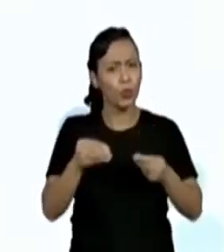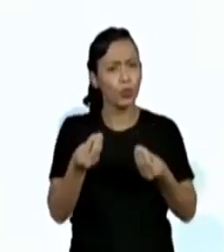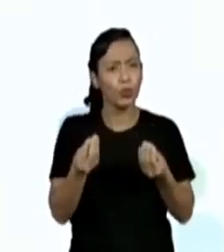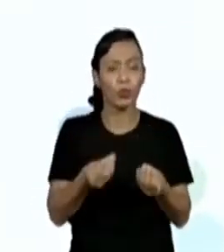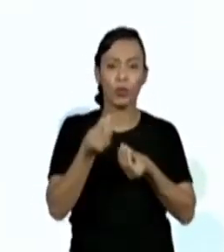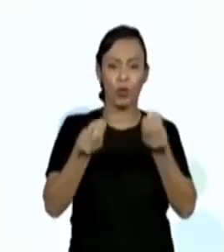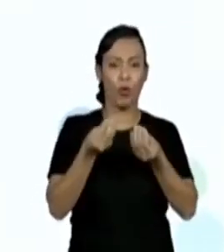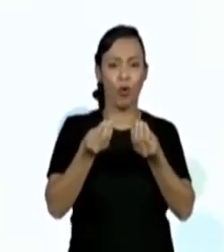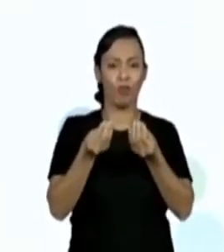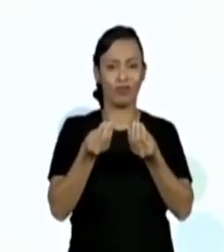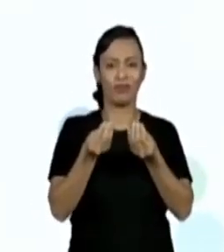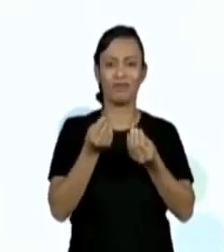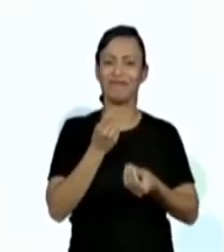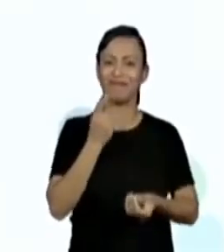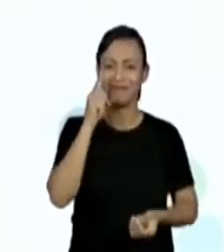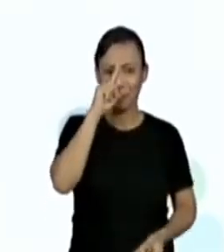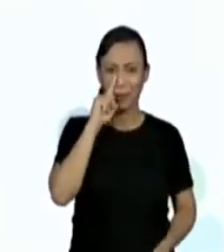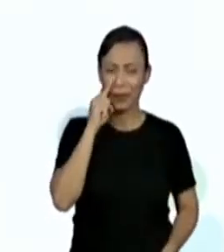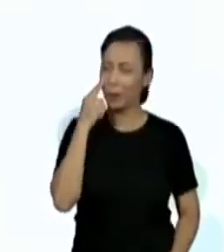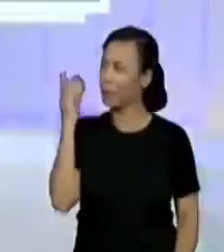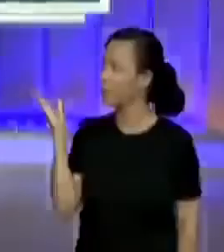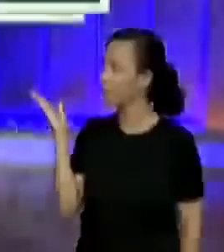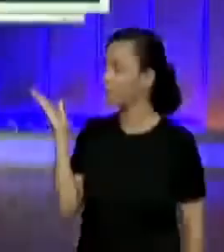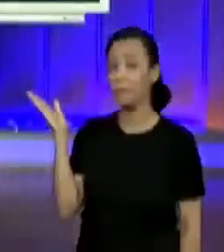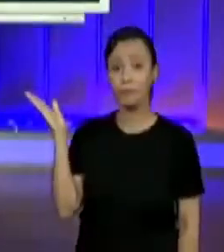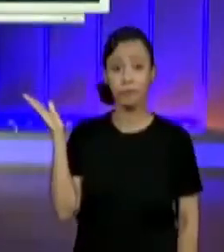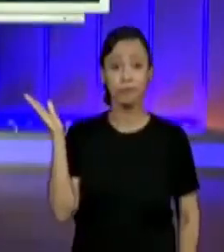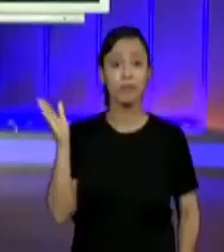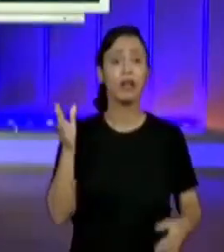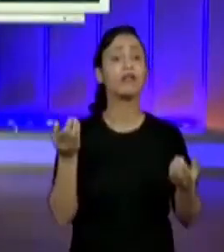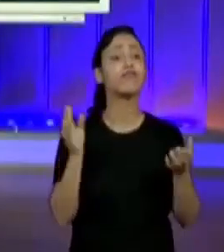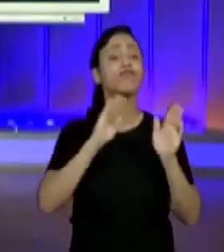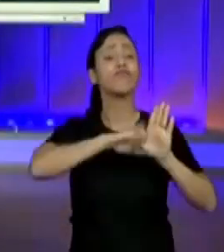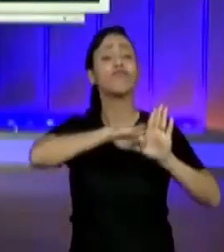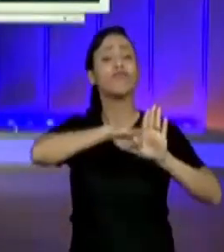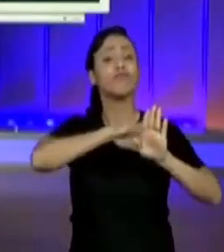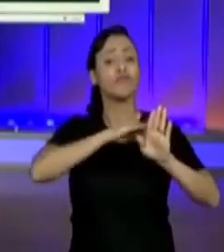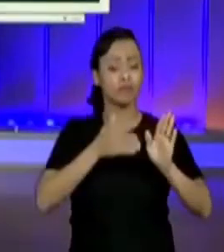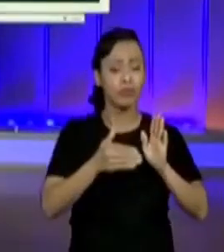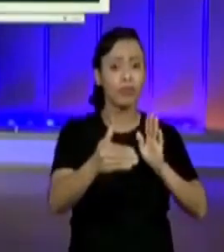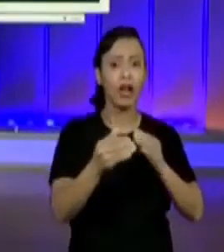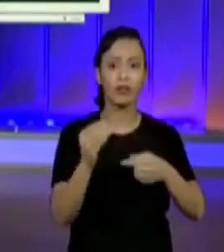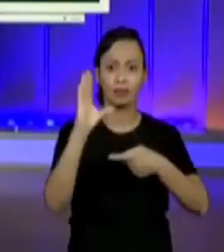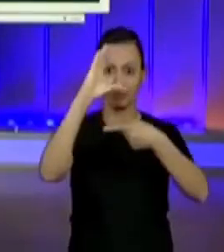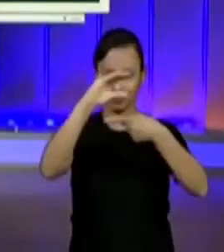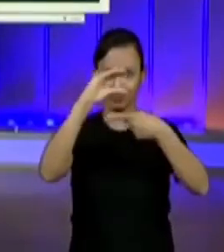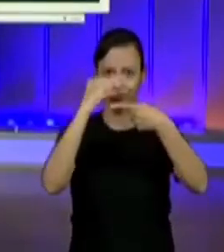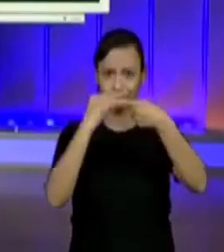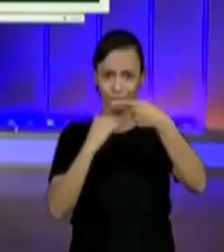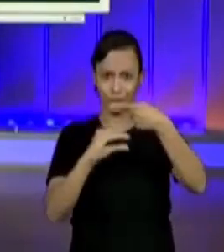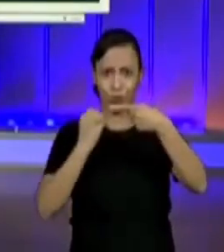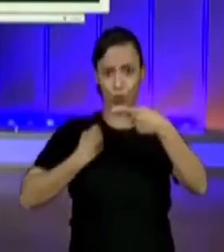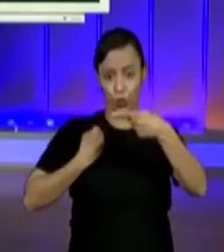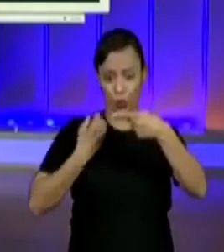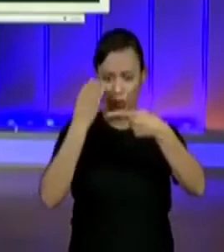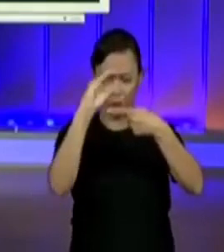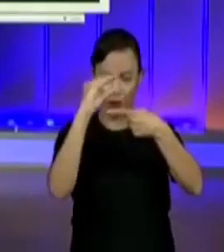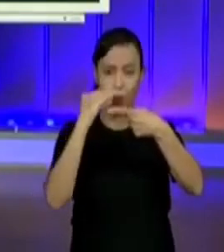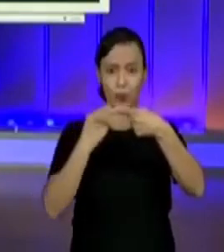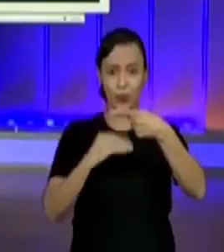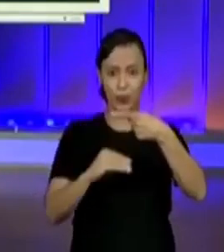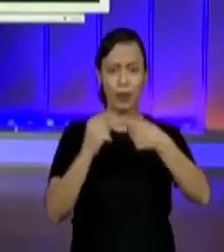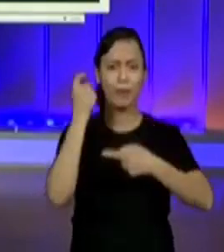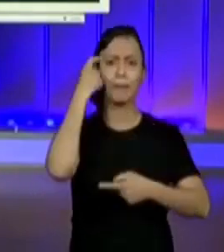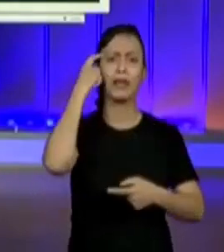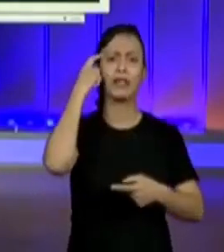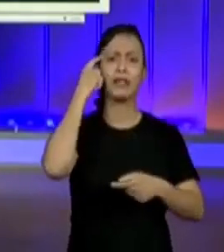então falando sobre frações estudantes do 5to ano eu quero que você pense aí no chat em que você